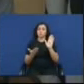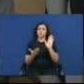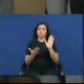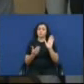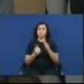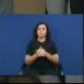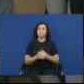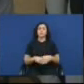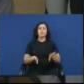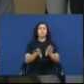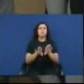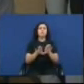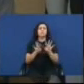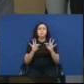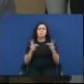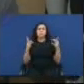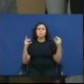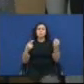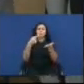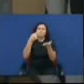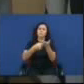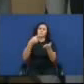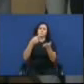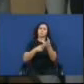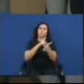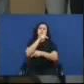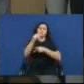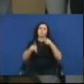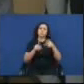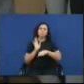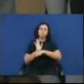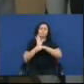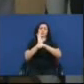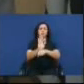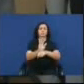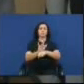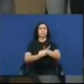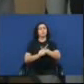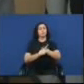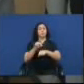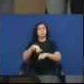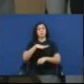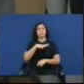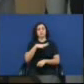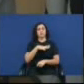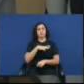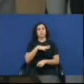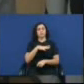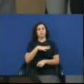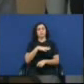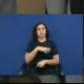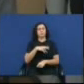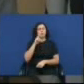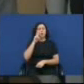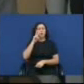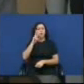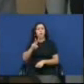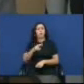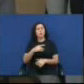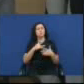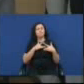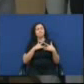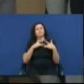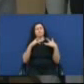que olhem e se comprometam com as causas do povo negro desta cidade e que dediquem um olhar mais